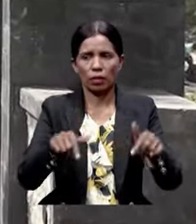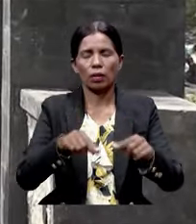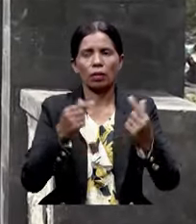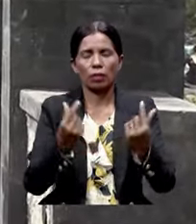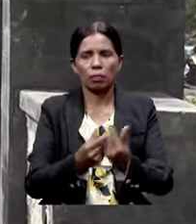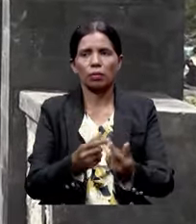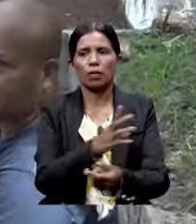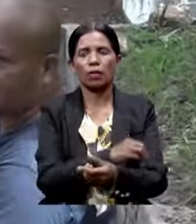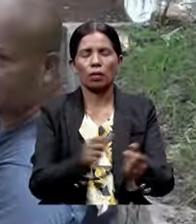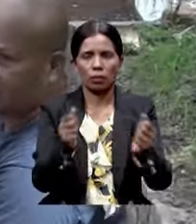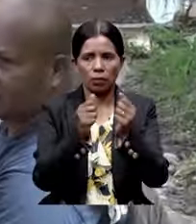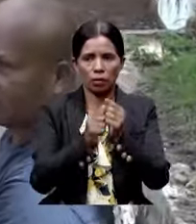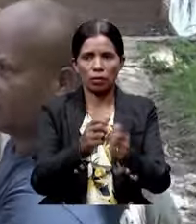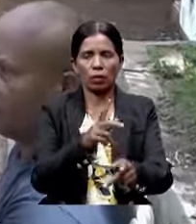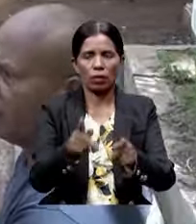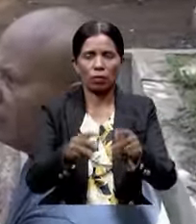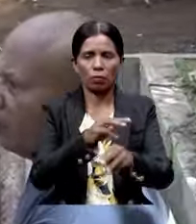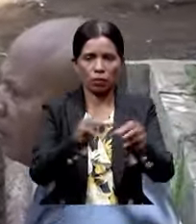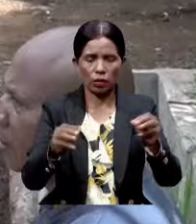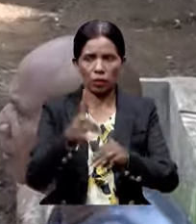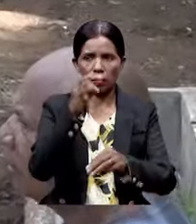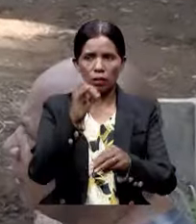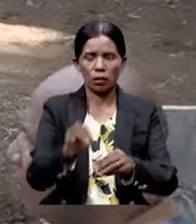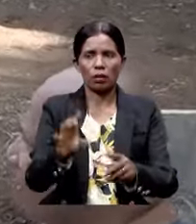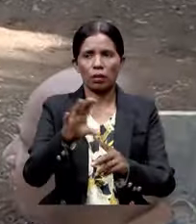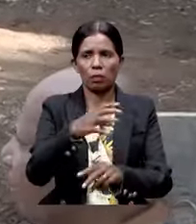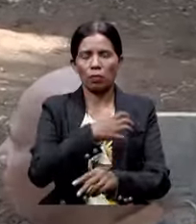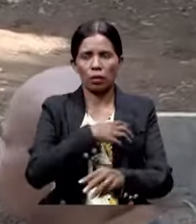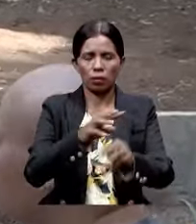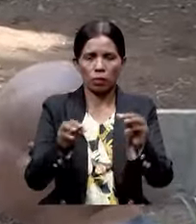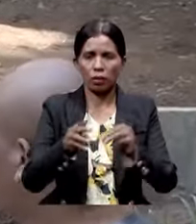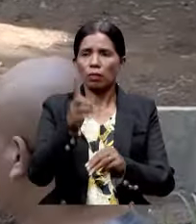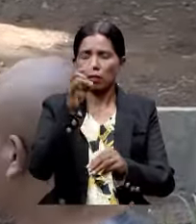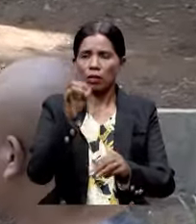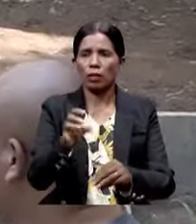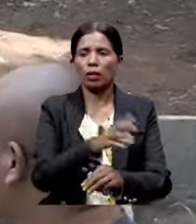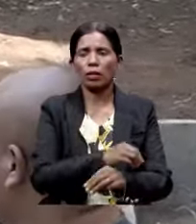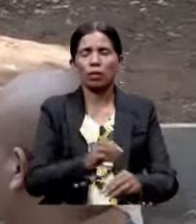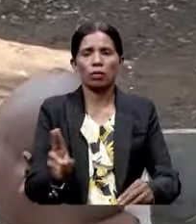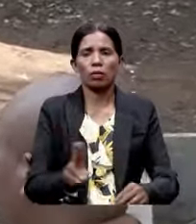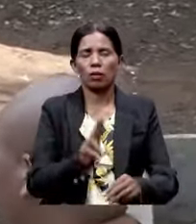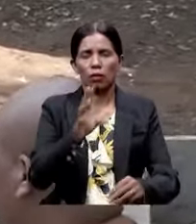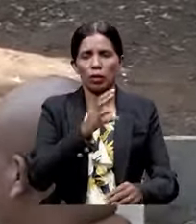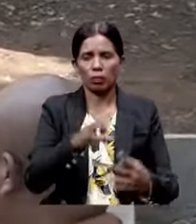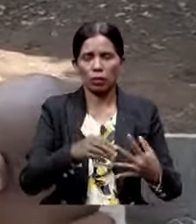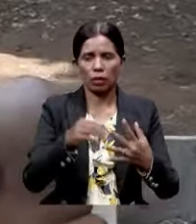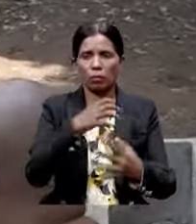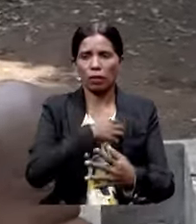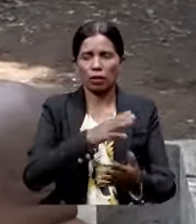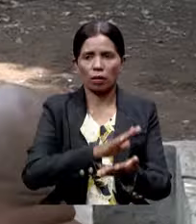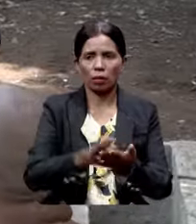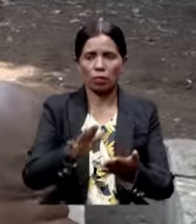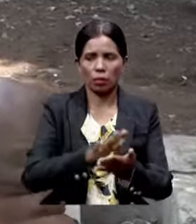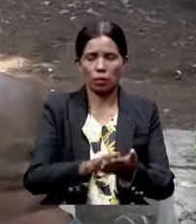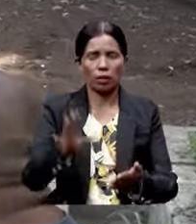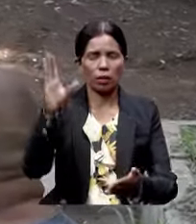Training Group hamutu kosanementu munisipiu dili no komando peniteli munisipiu dili, unidade especial polisia halu limpeza zeral ia area